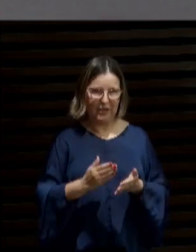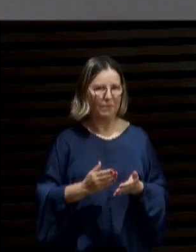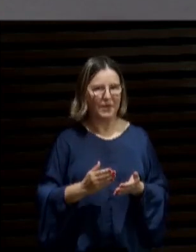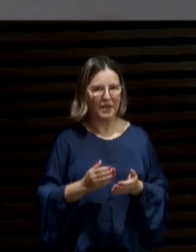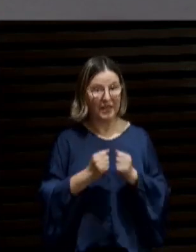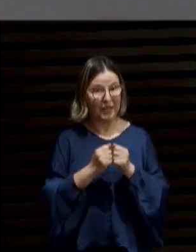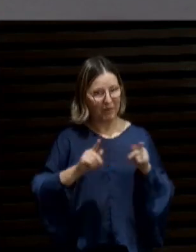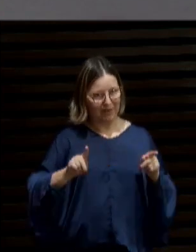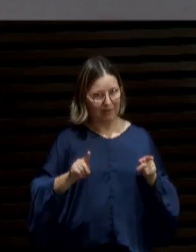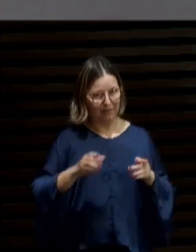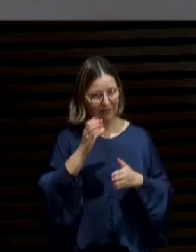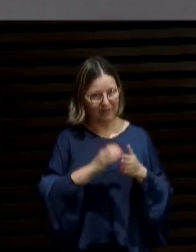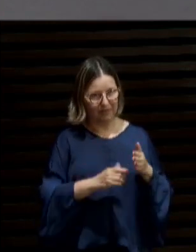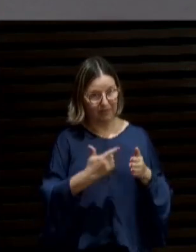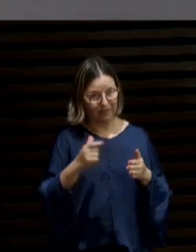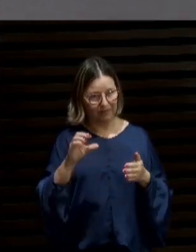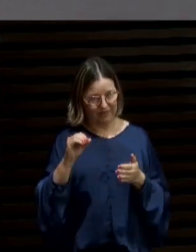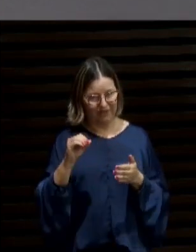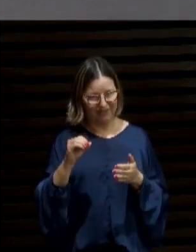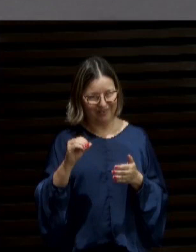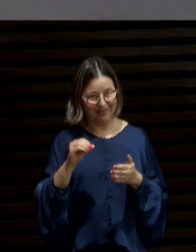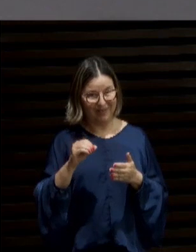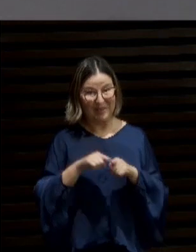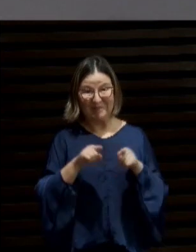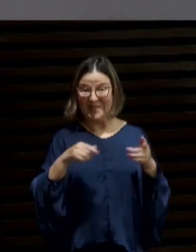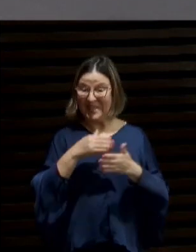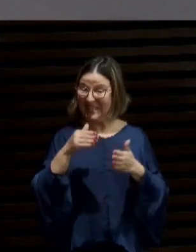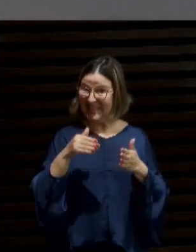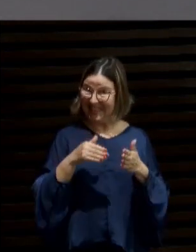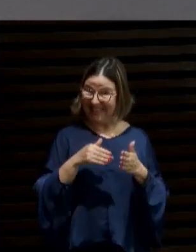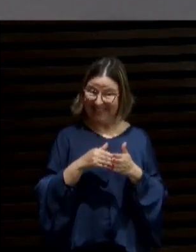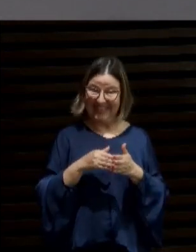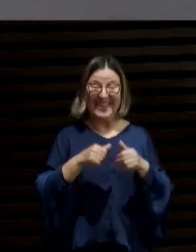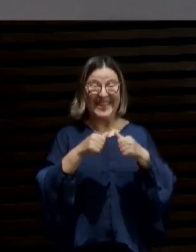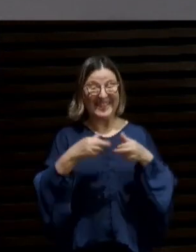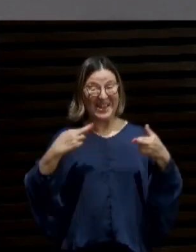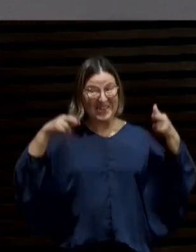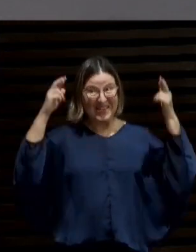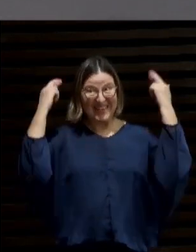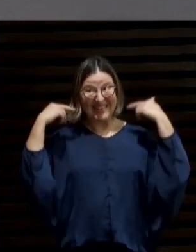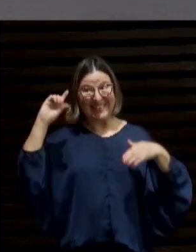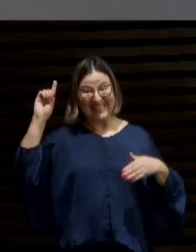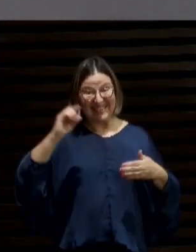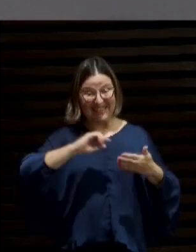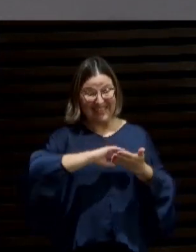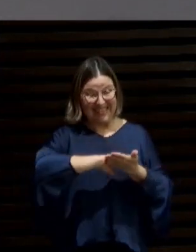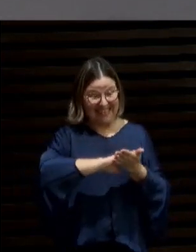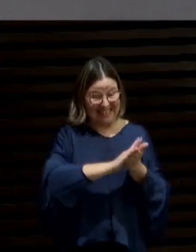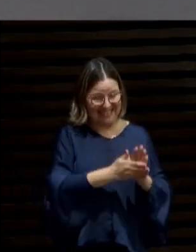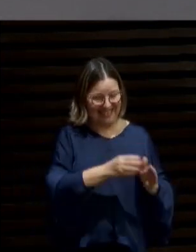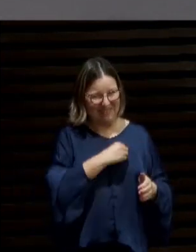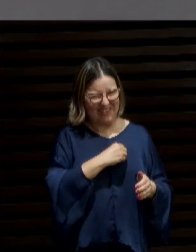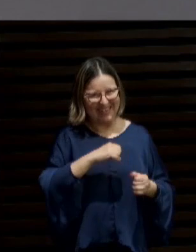mas por todo ele tem um Cordeiro de Deus que tira o pecado do mundo, andando no meio dele,